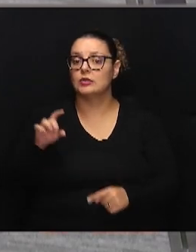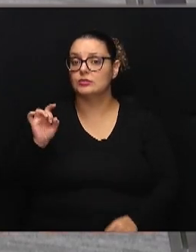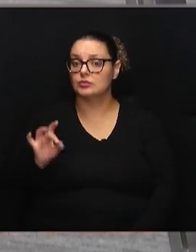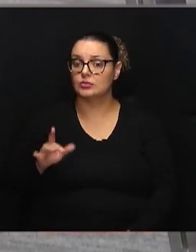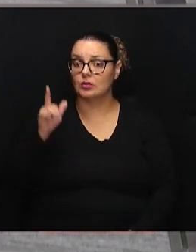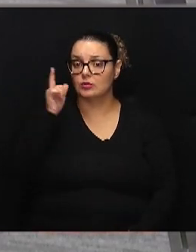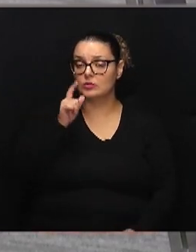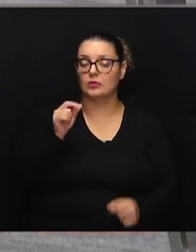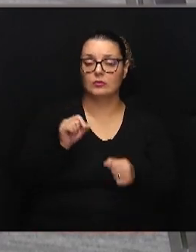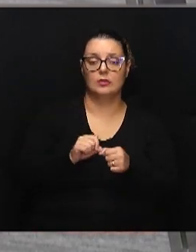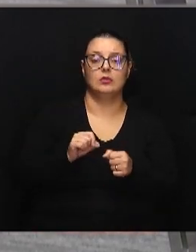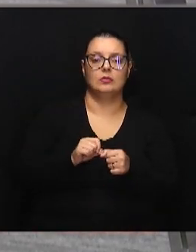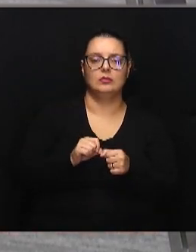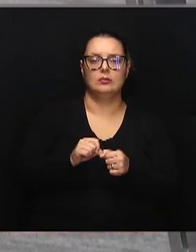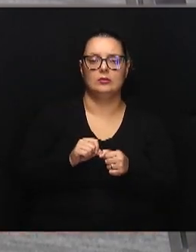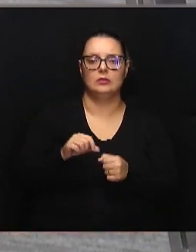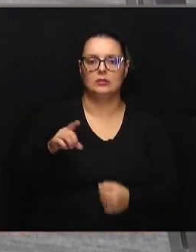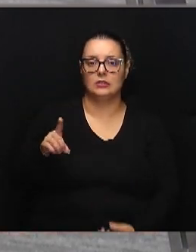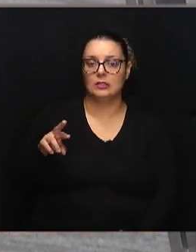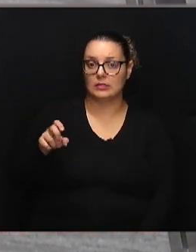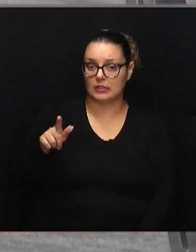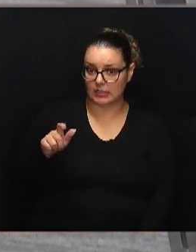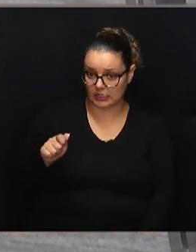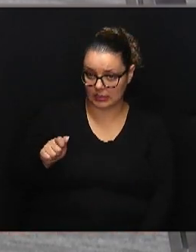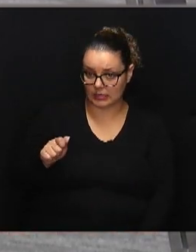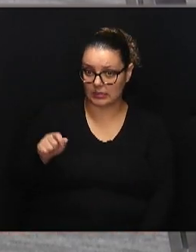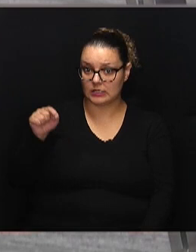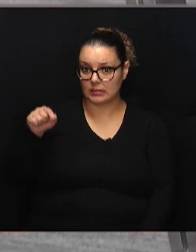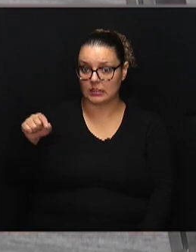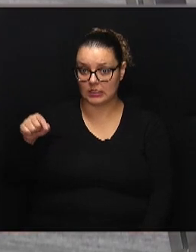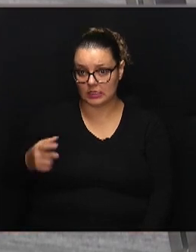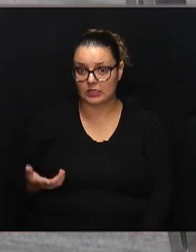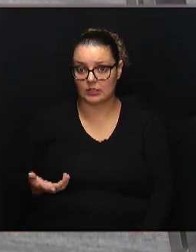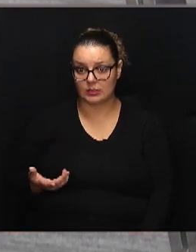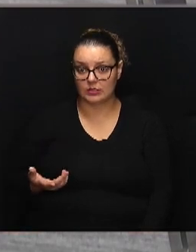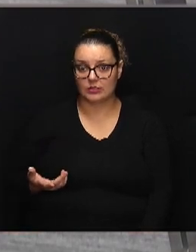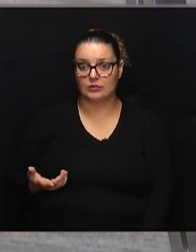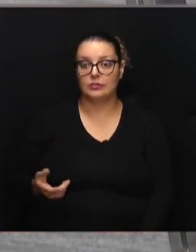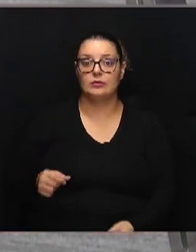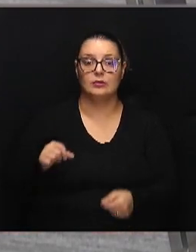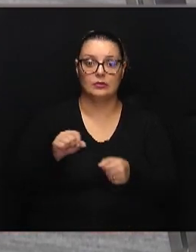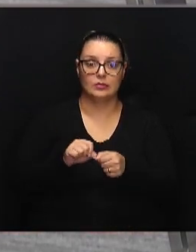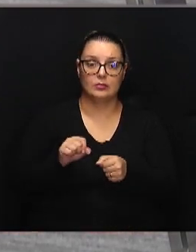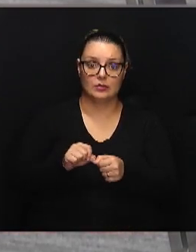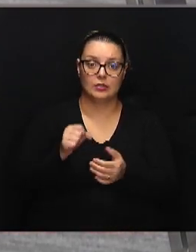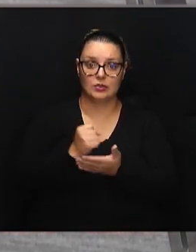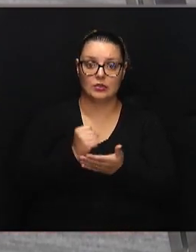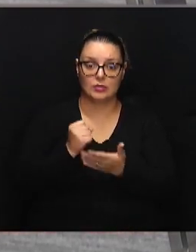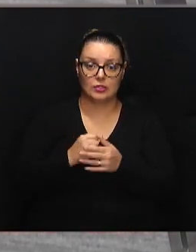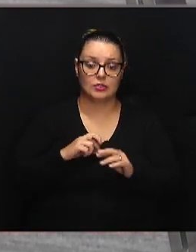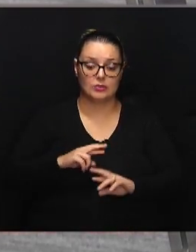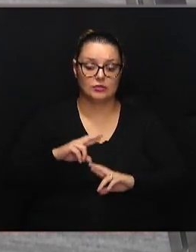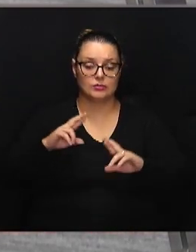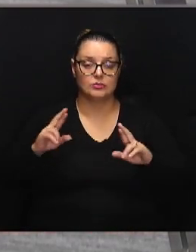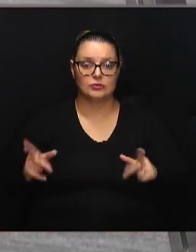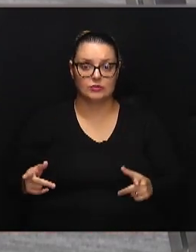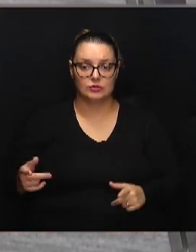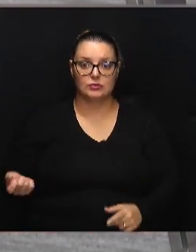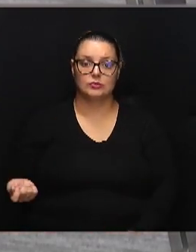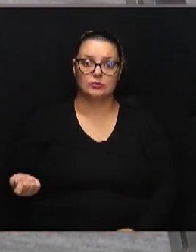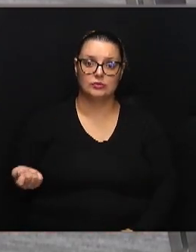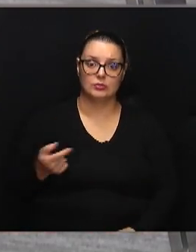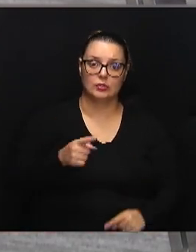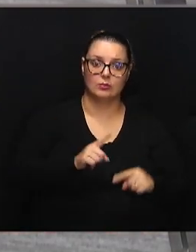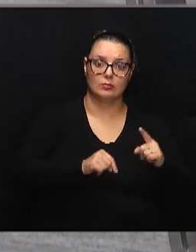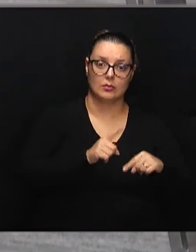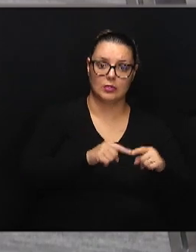feito através daquelas dragas. E essas dragas vai ter que fazer um contrato diferente do maquinário que é